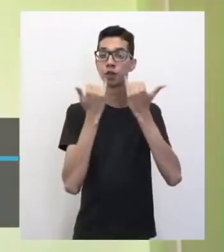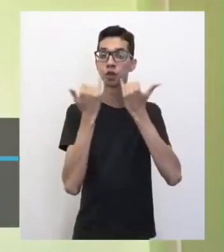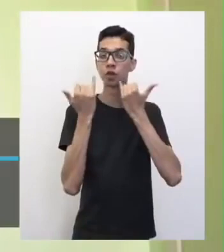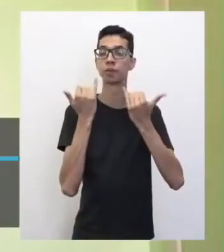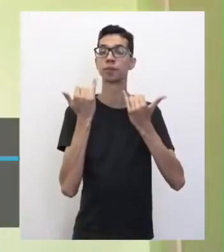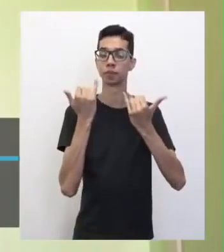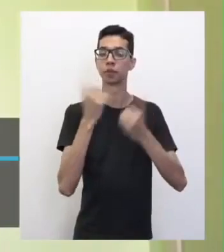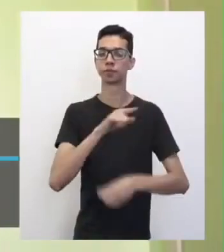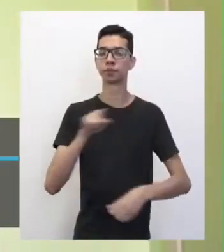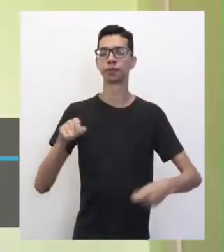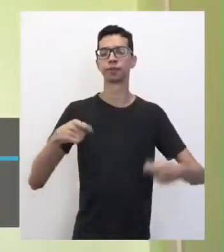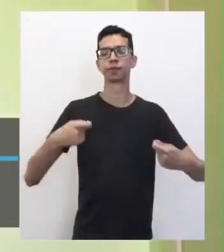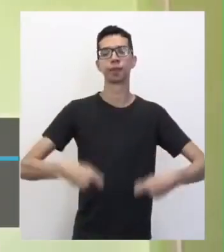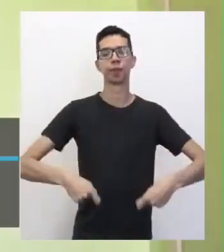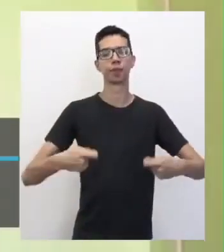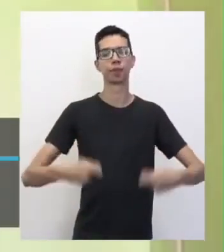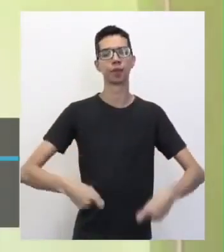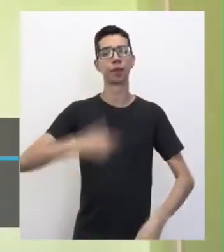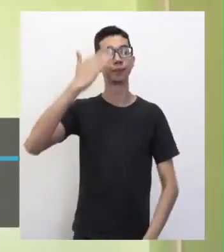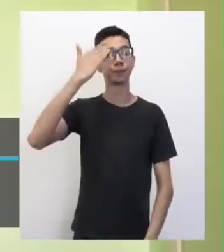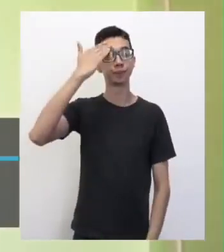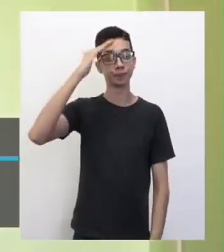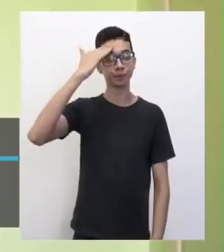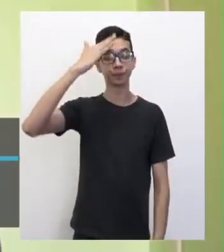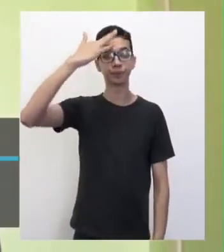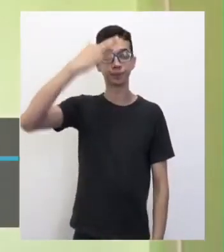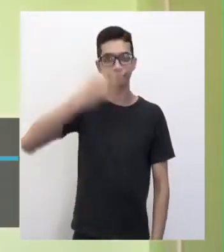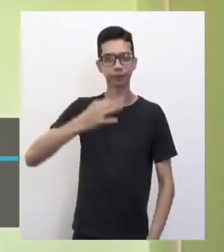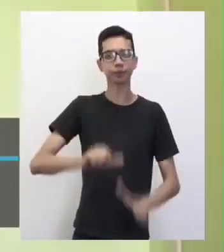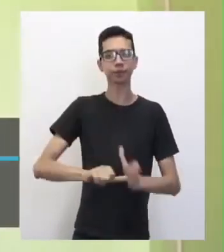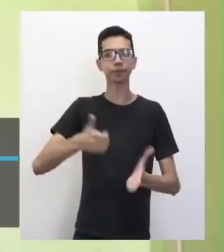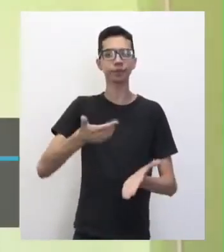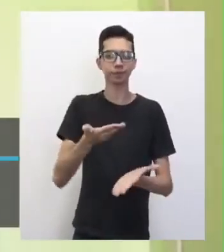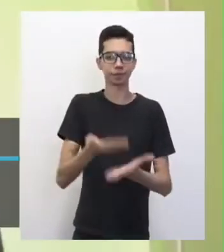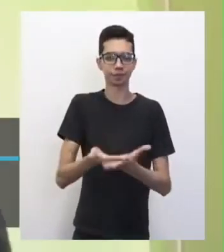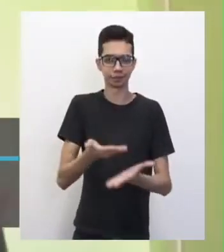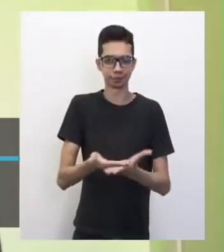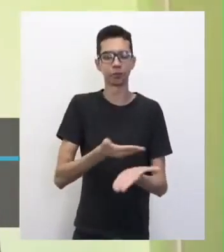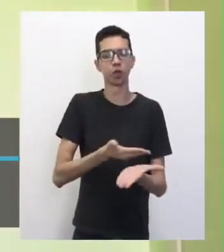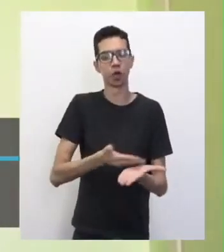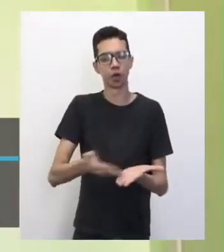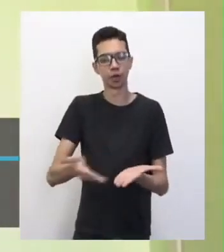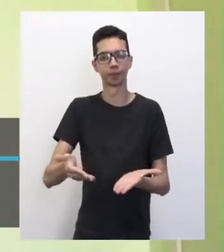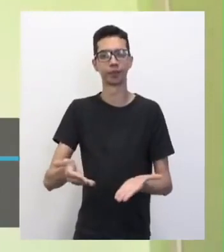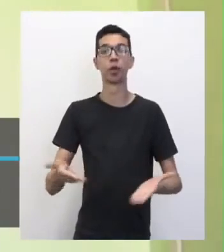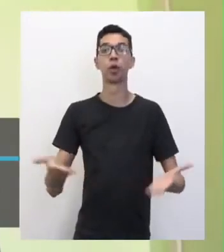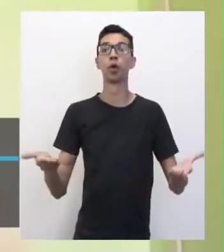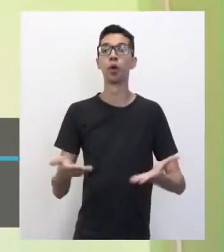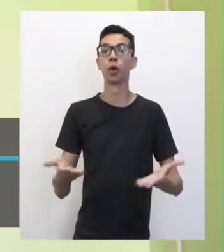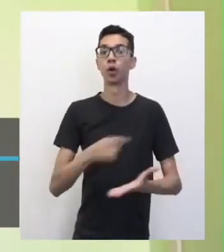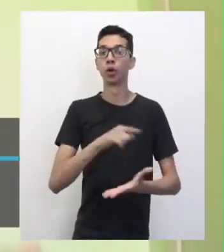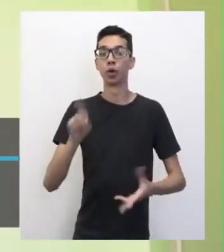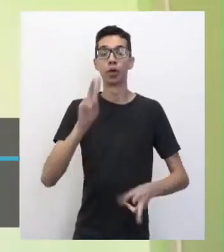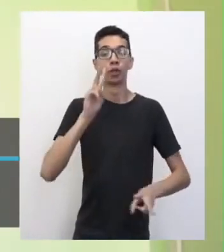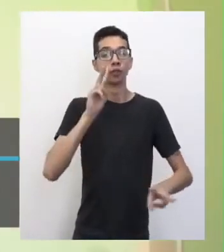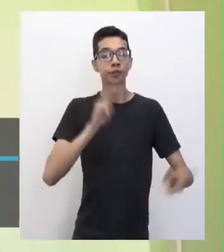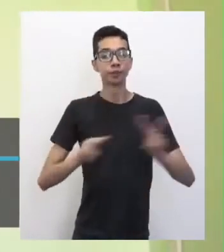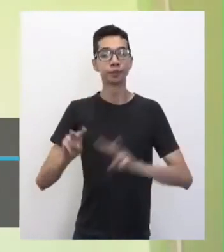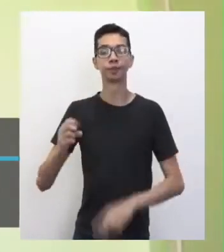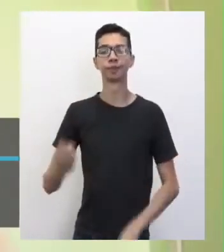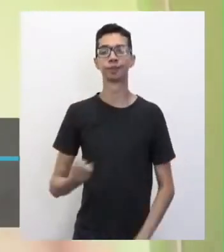né, para a gente compreender essa primeira aula, né, para a gente dar início a esse estudo. Então, hoje nós vimos a importância